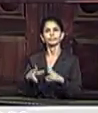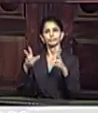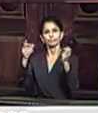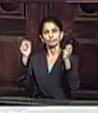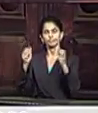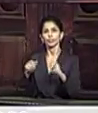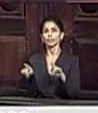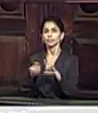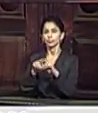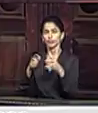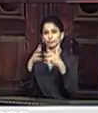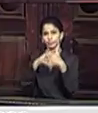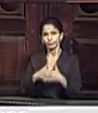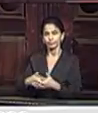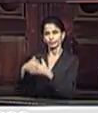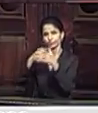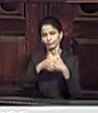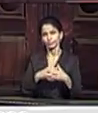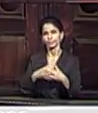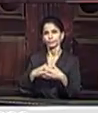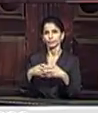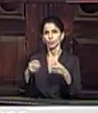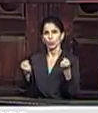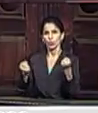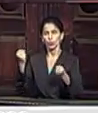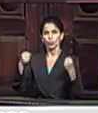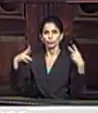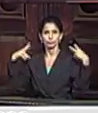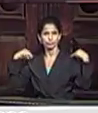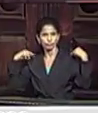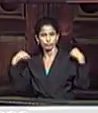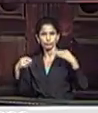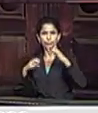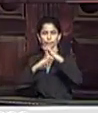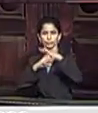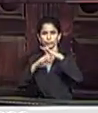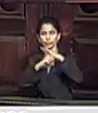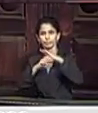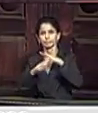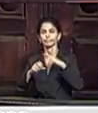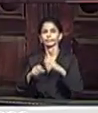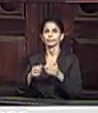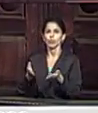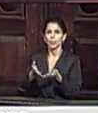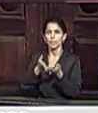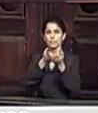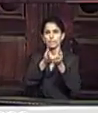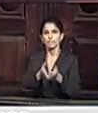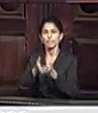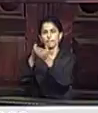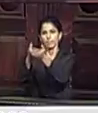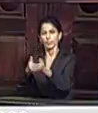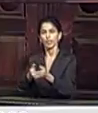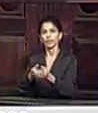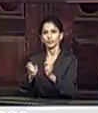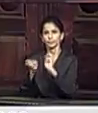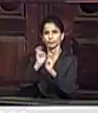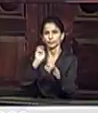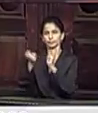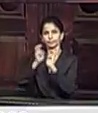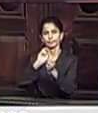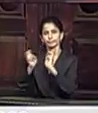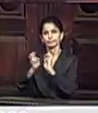de transporte. Está aí o metrô, a barca, o trem.